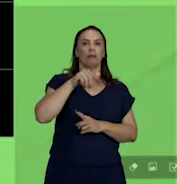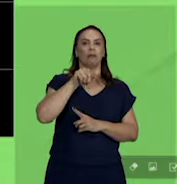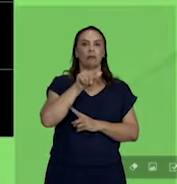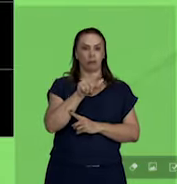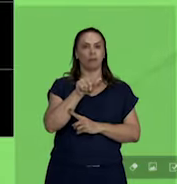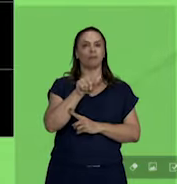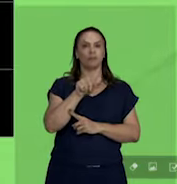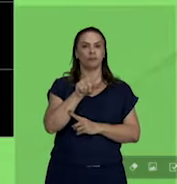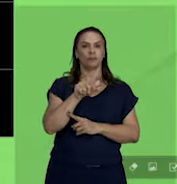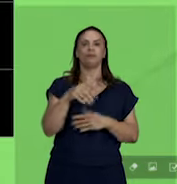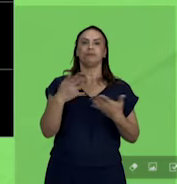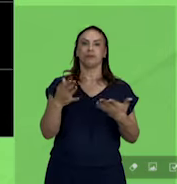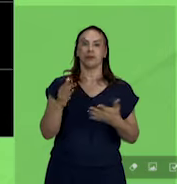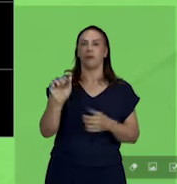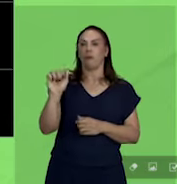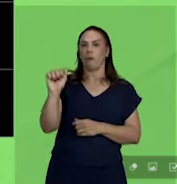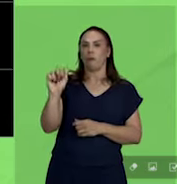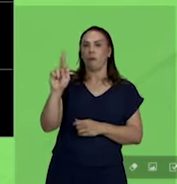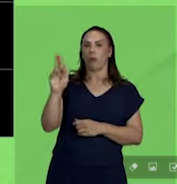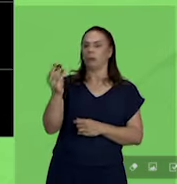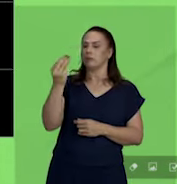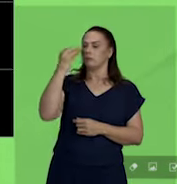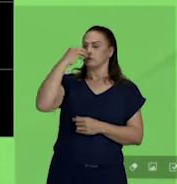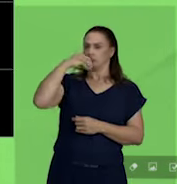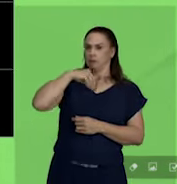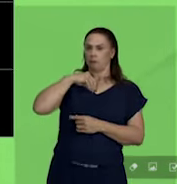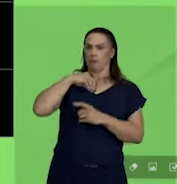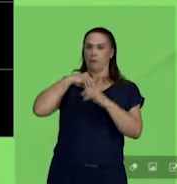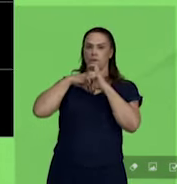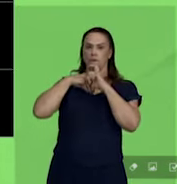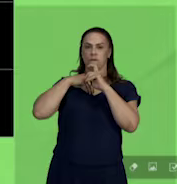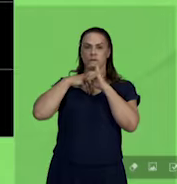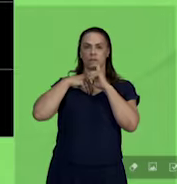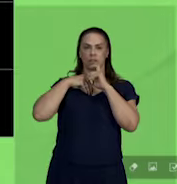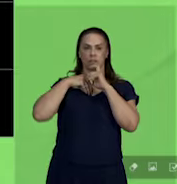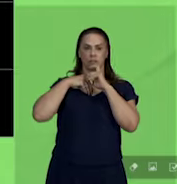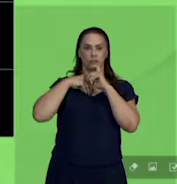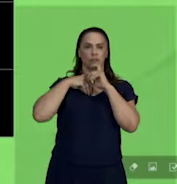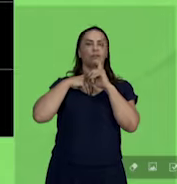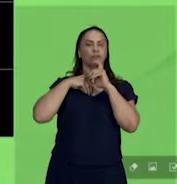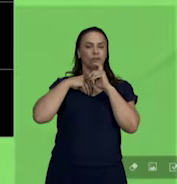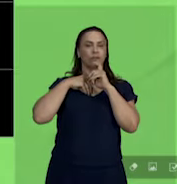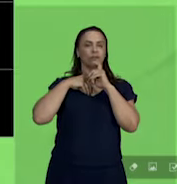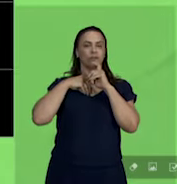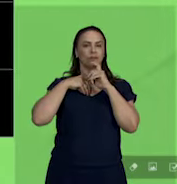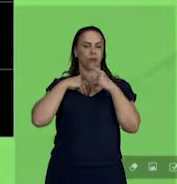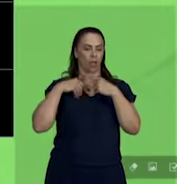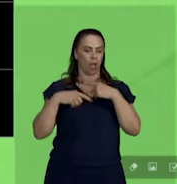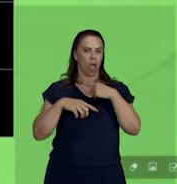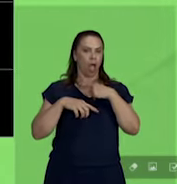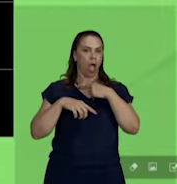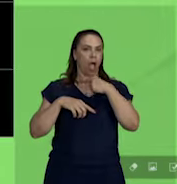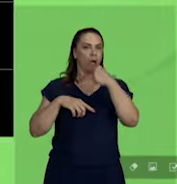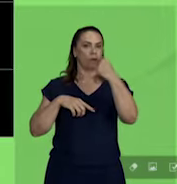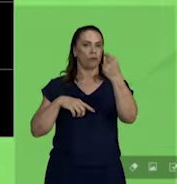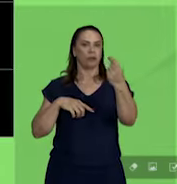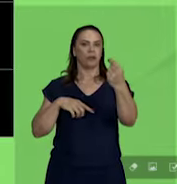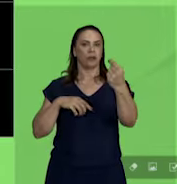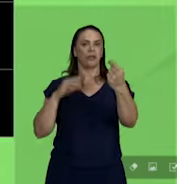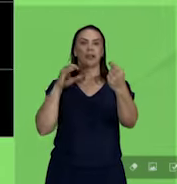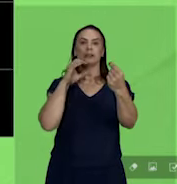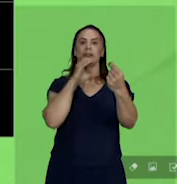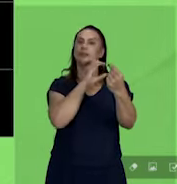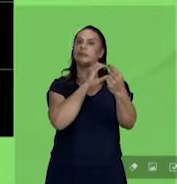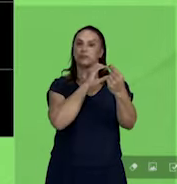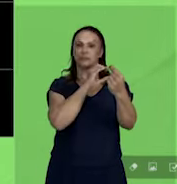ele entra mais frio. Já no movimento de saída, ele vai mais quentinho. Tem